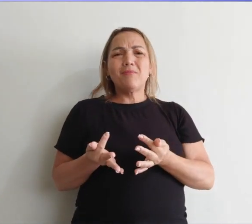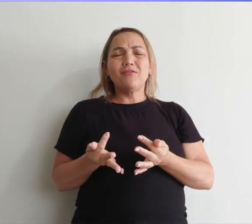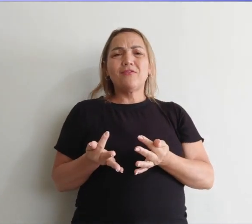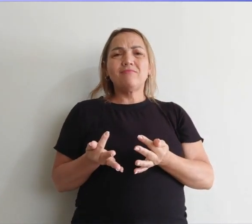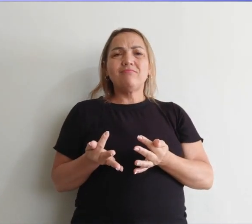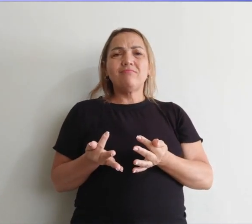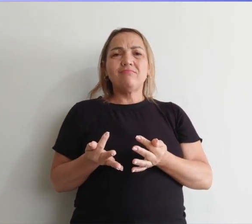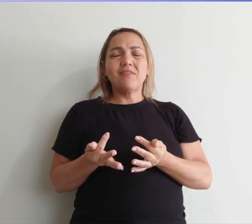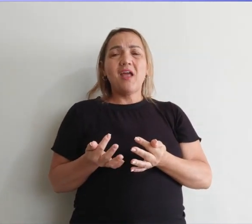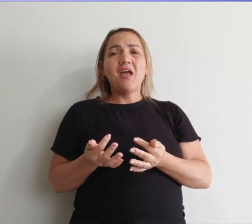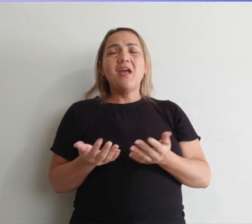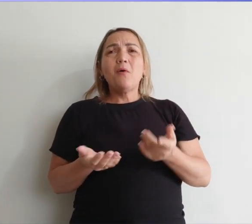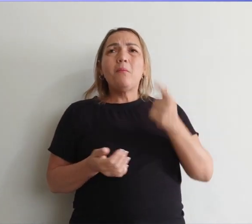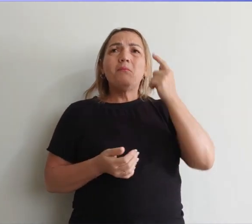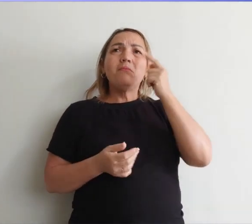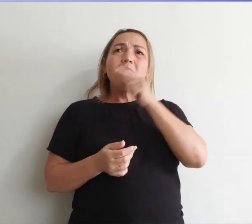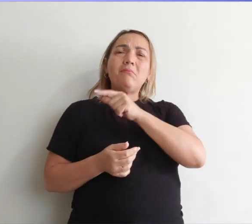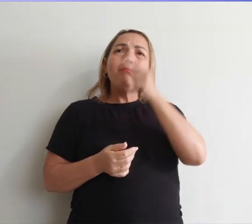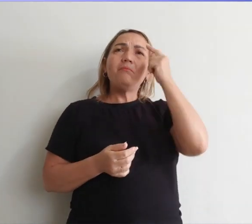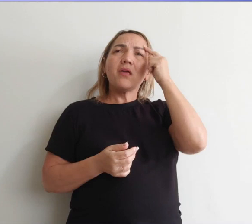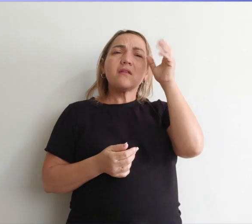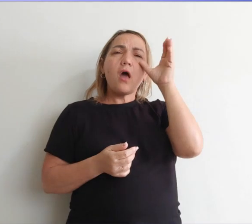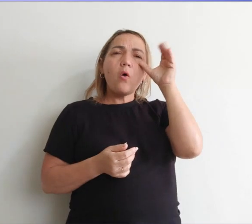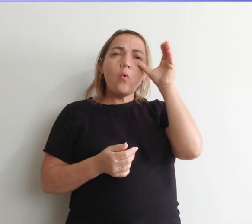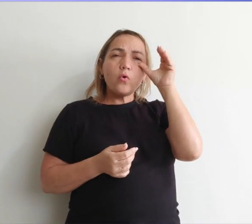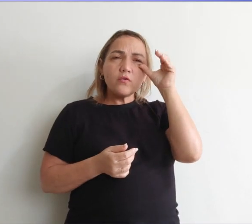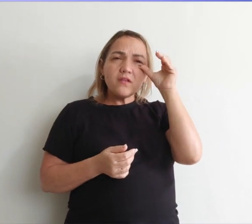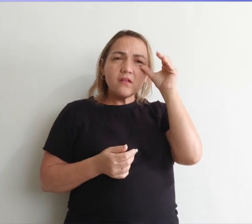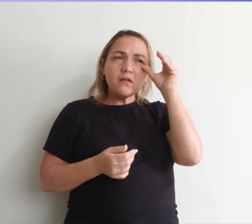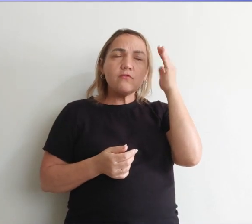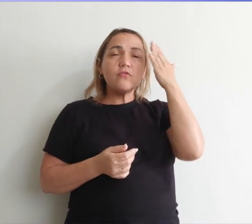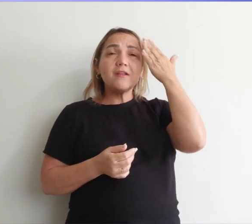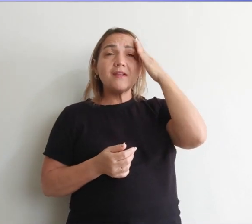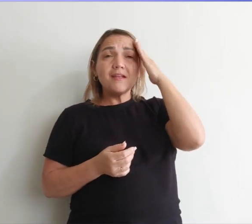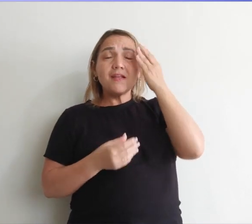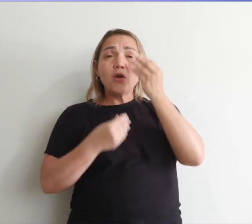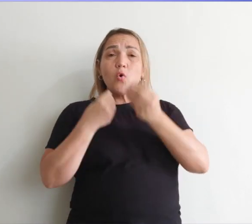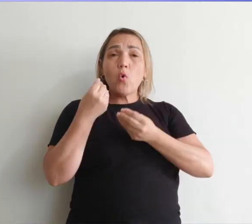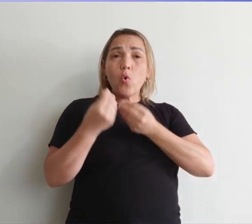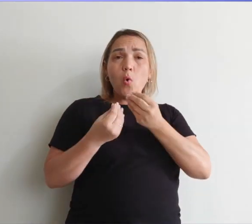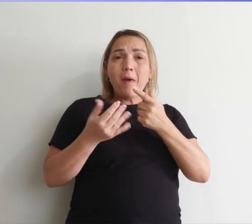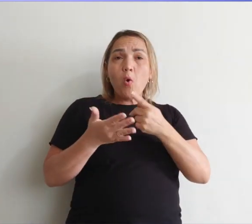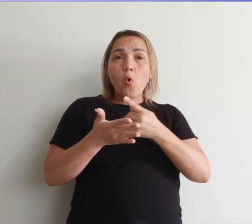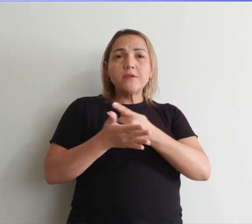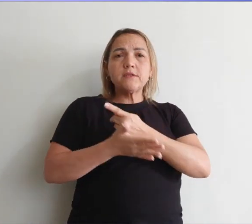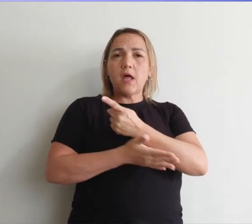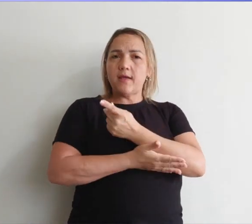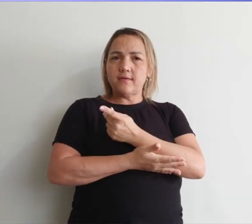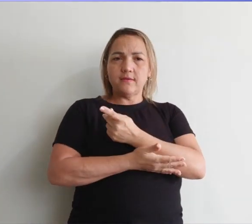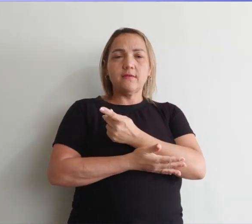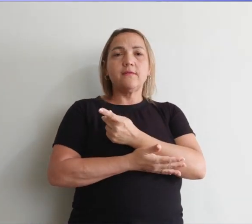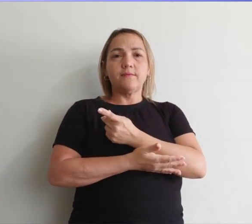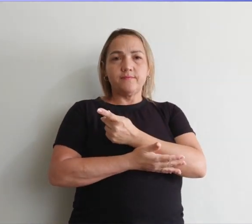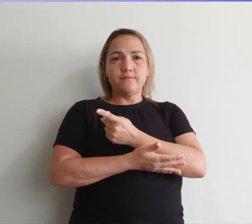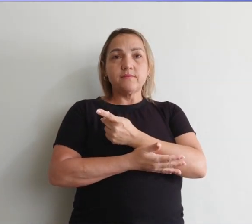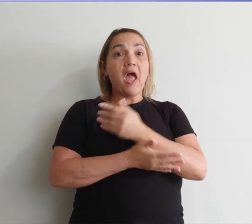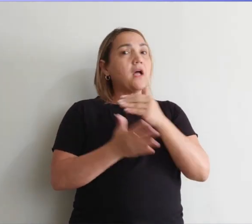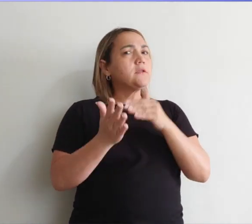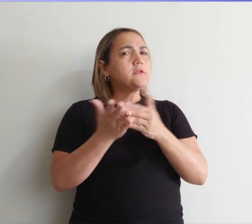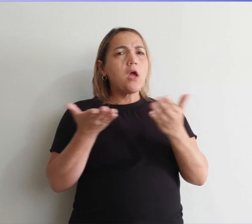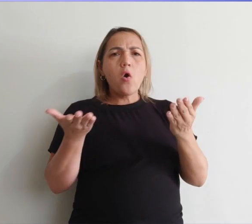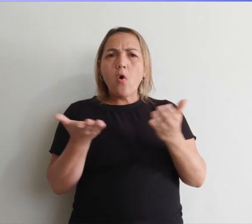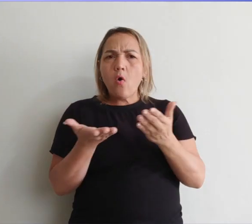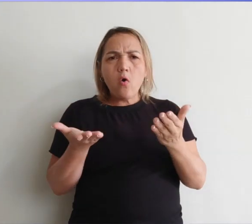né? Eu acho que, para mim, é a curiosidade em entender como as coisas funcionam. Isso eu tenho